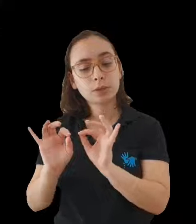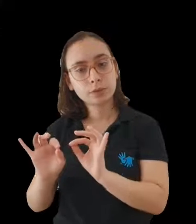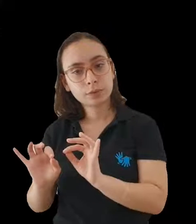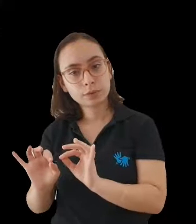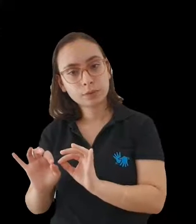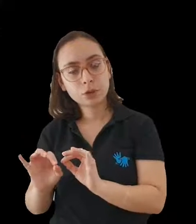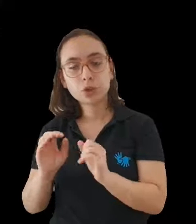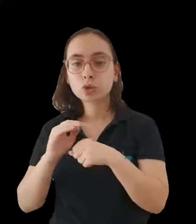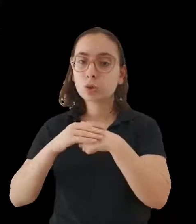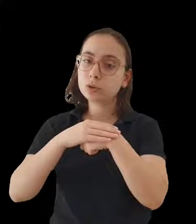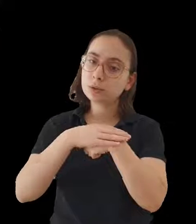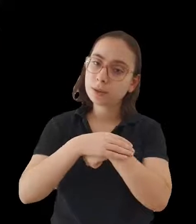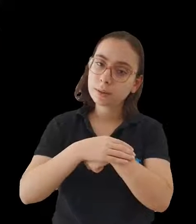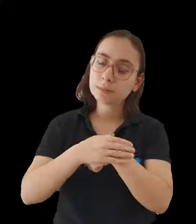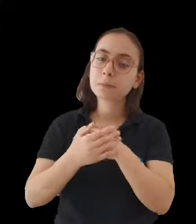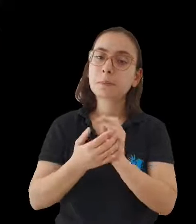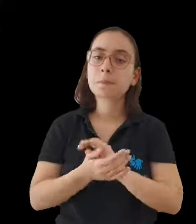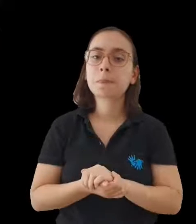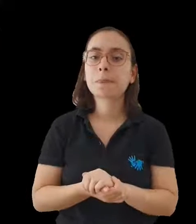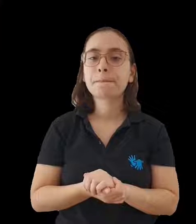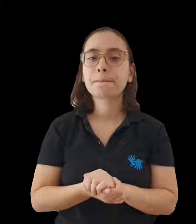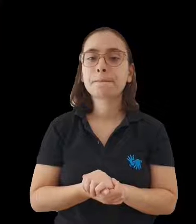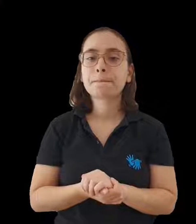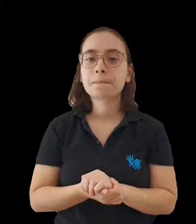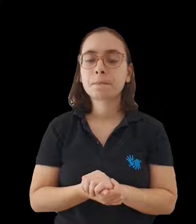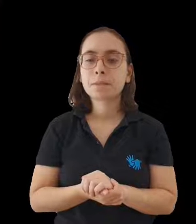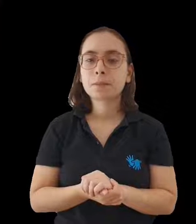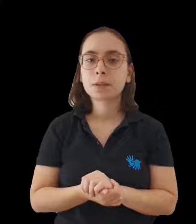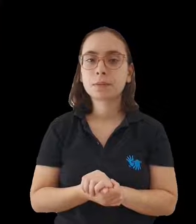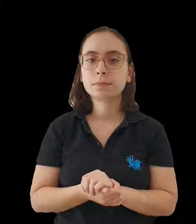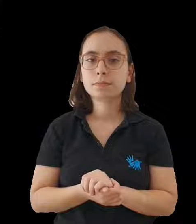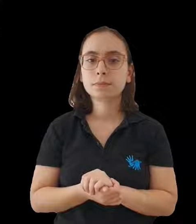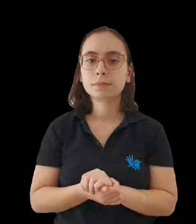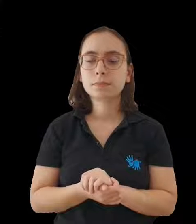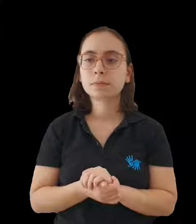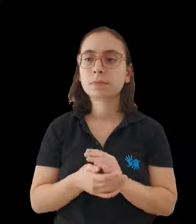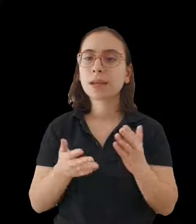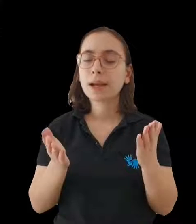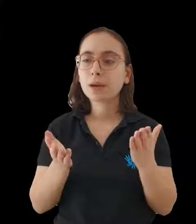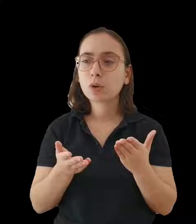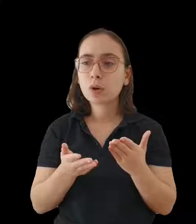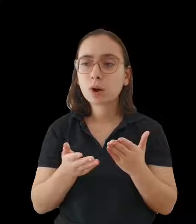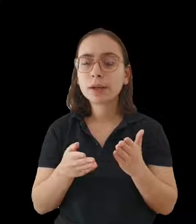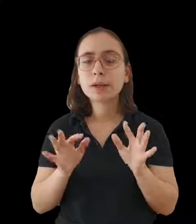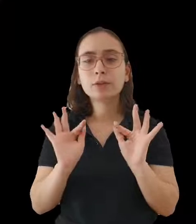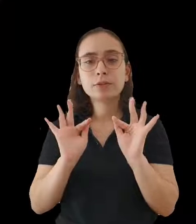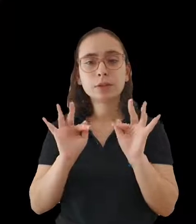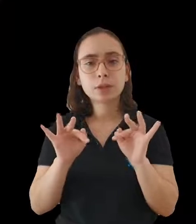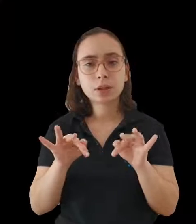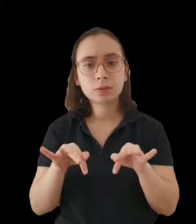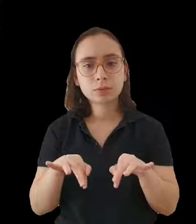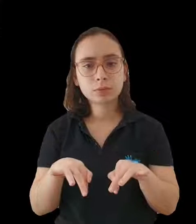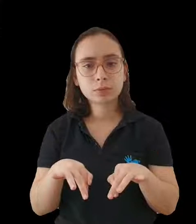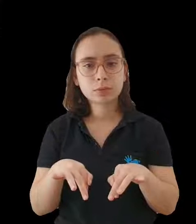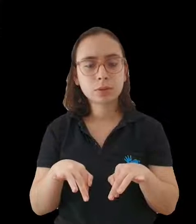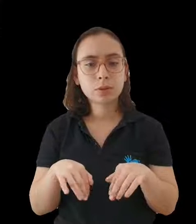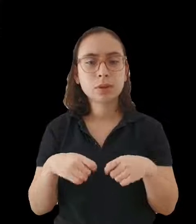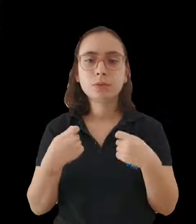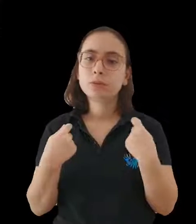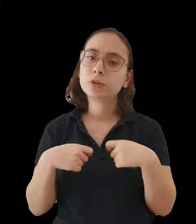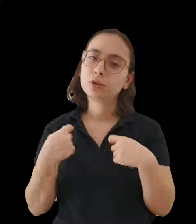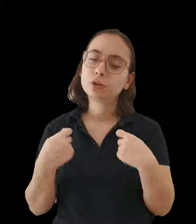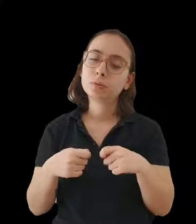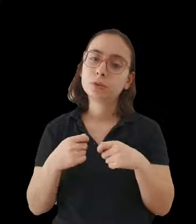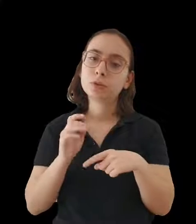sapo. E aí fica, agora é um momento assim, o momento do final da história é um momento que vocês vão precisar de ajuda